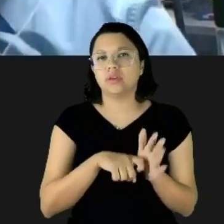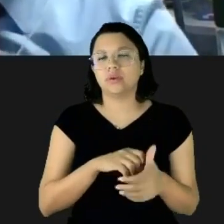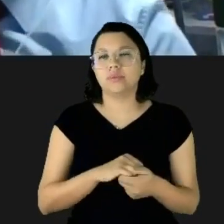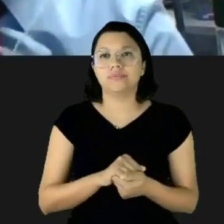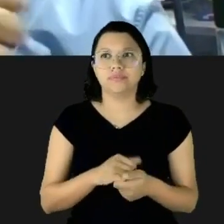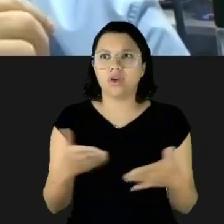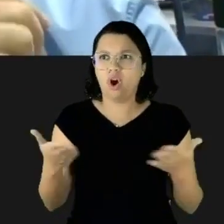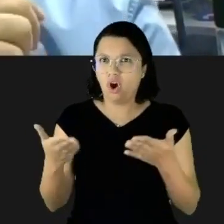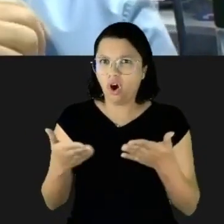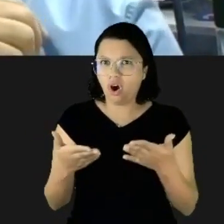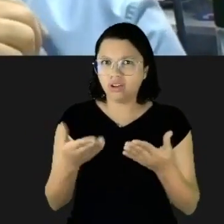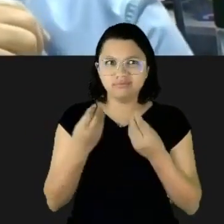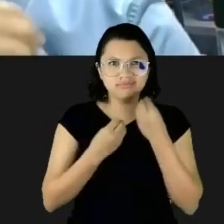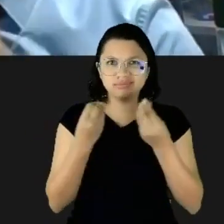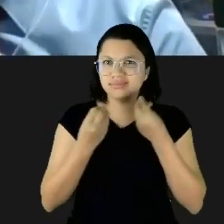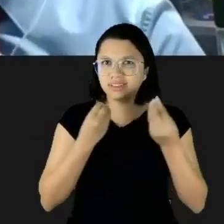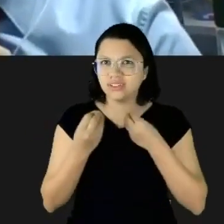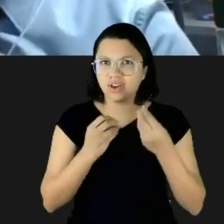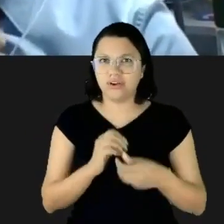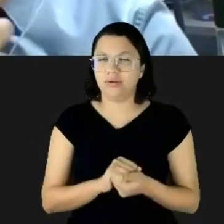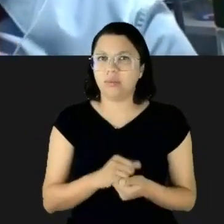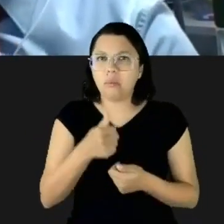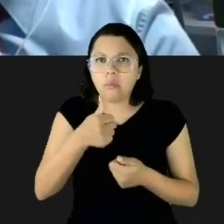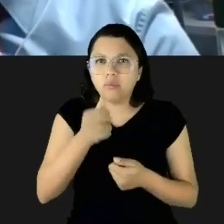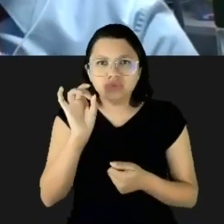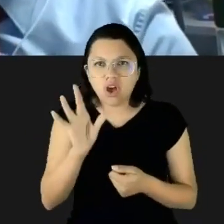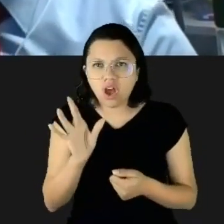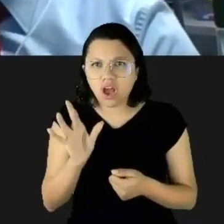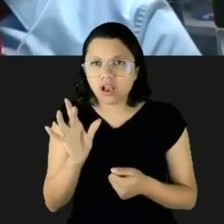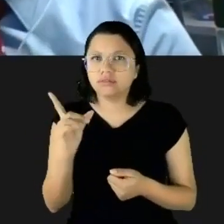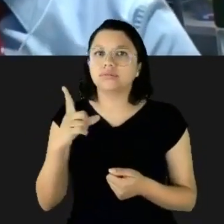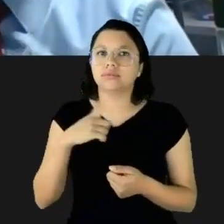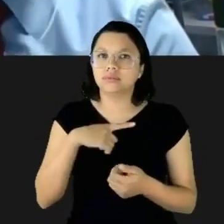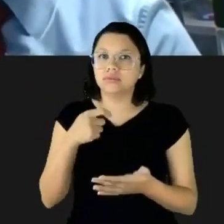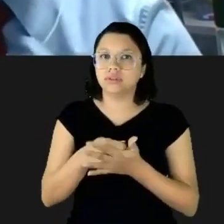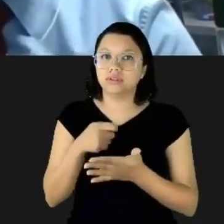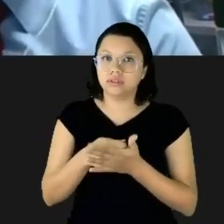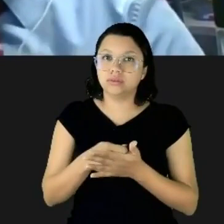Não se pode mais ter isso. Eu tenho execuções fiscais na minha vara